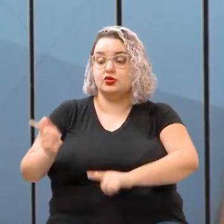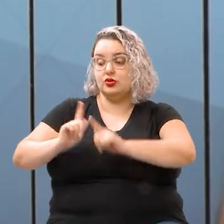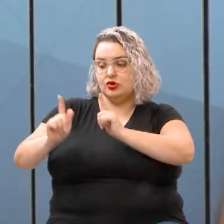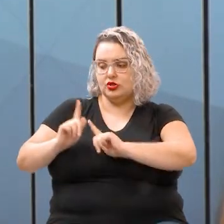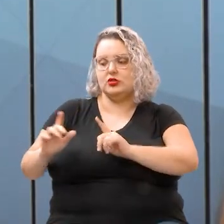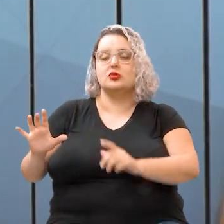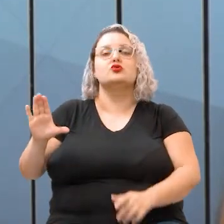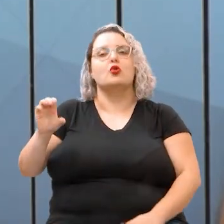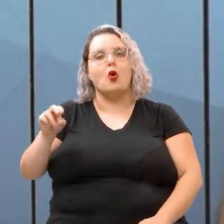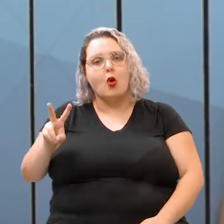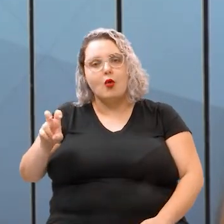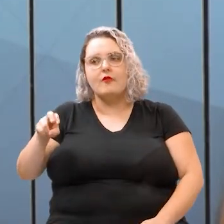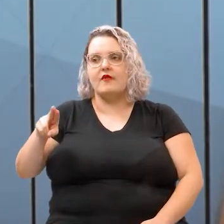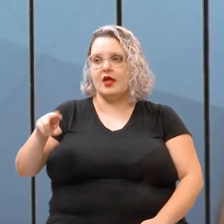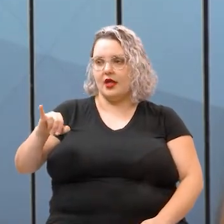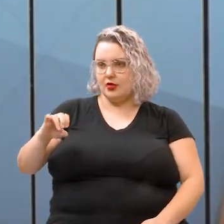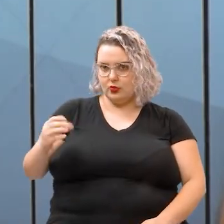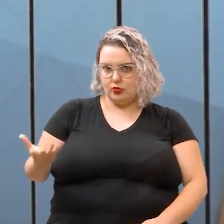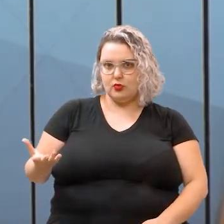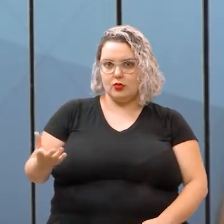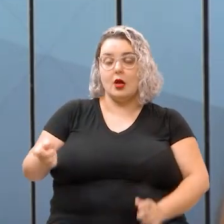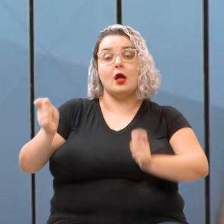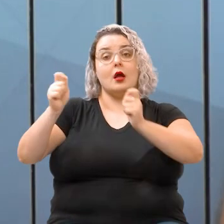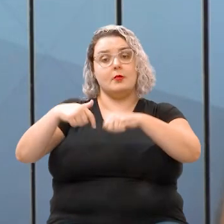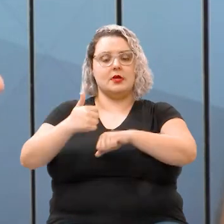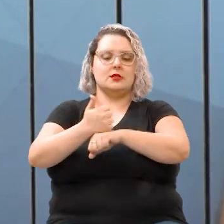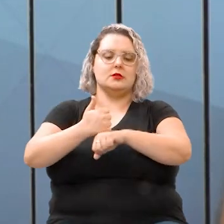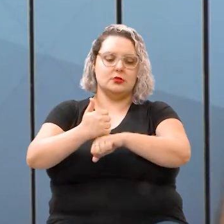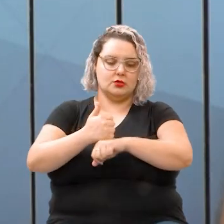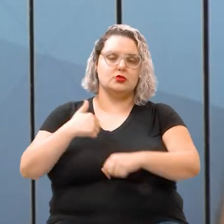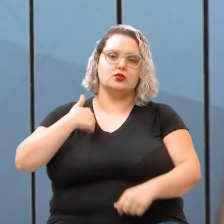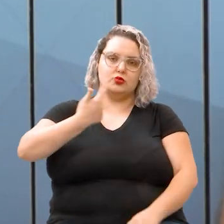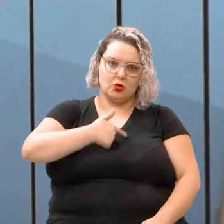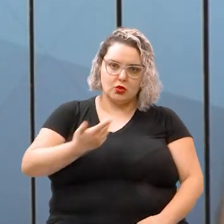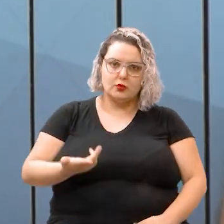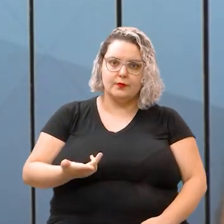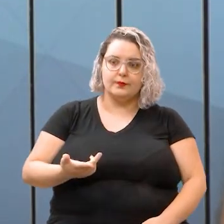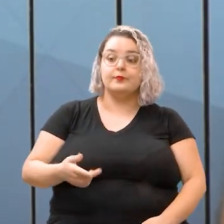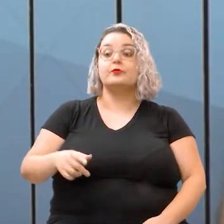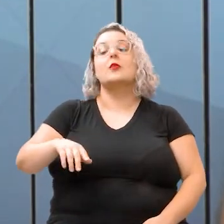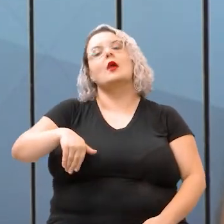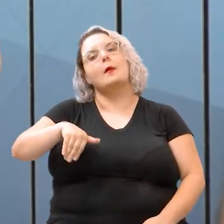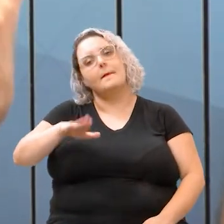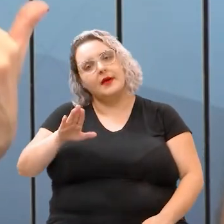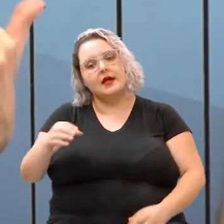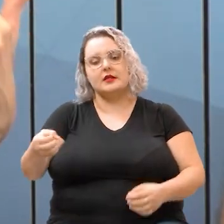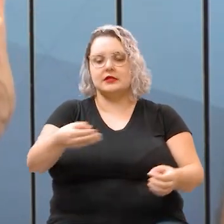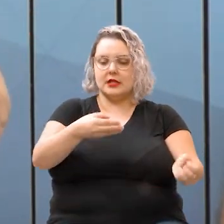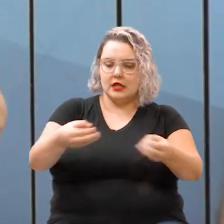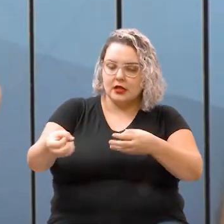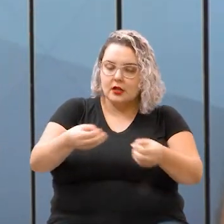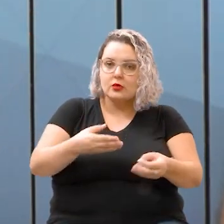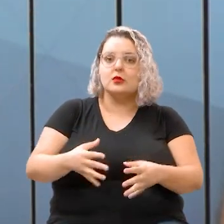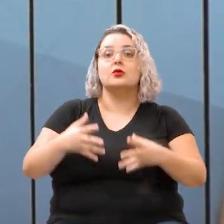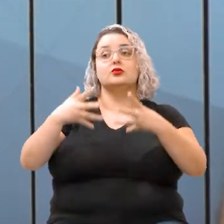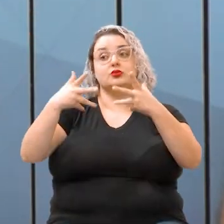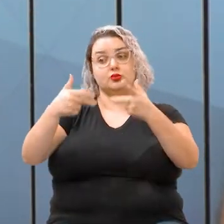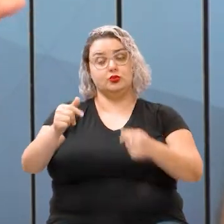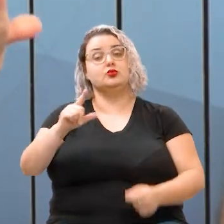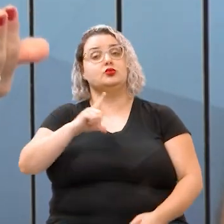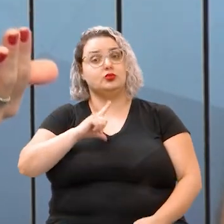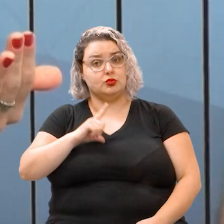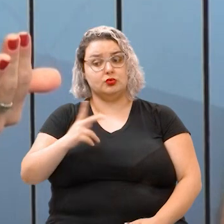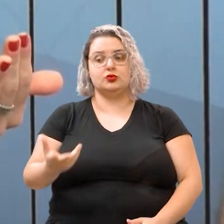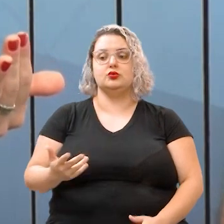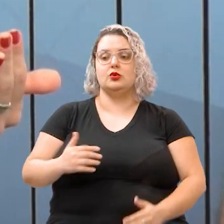Convênios, a gente coloca como contrapartida a capacitação dos nossos profissionais, para que eles também sejam cada vez mais atualizados daquilo que tem, né,